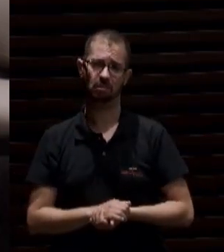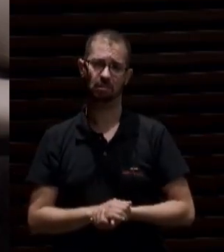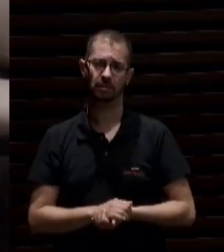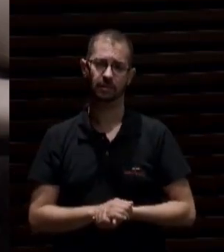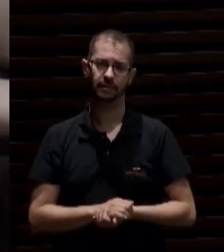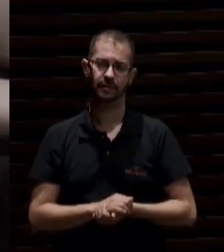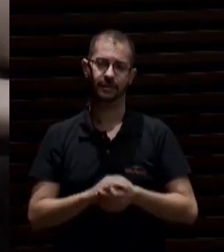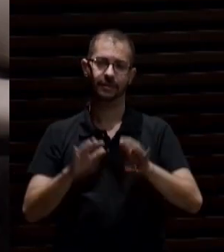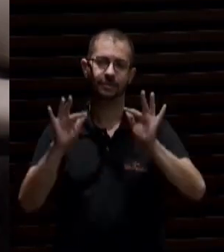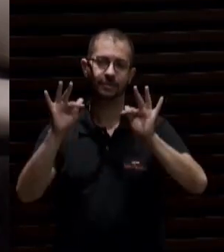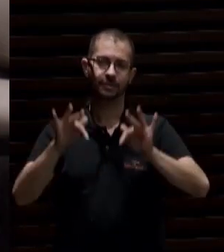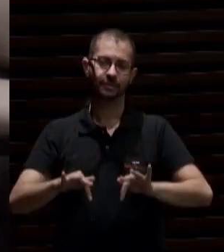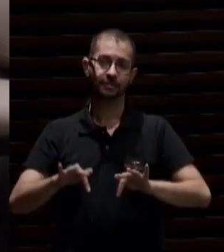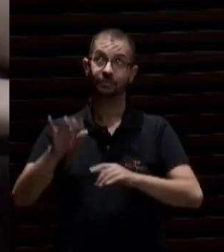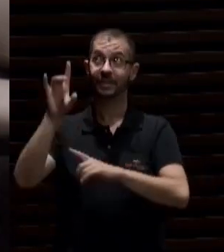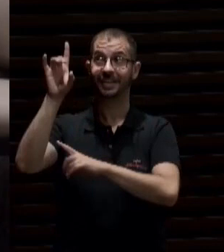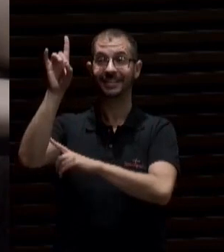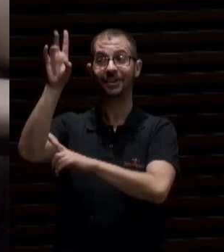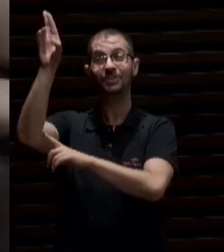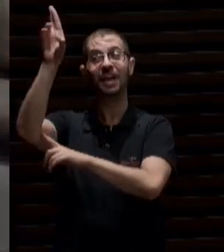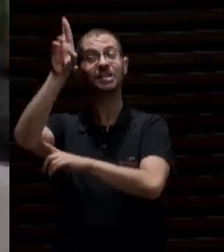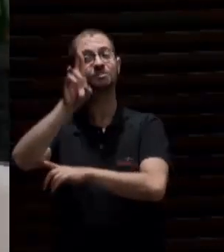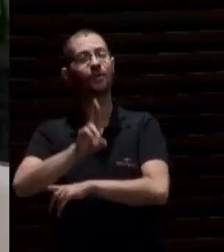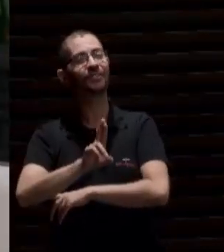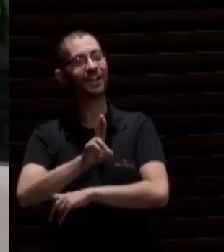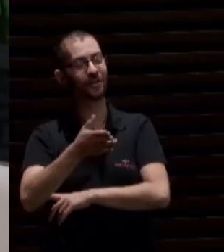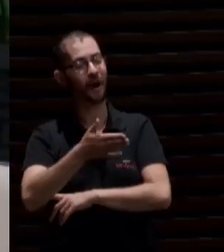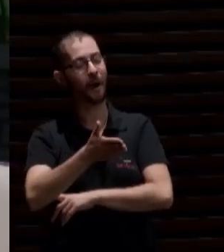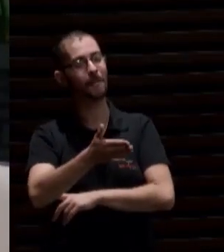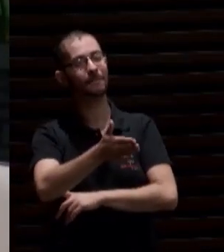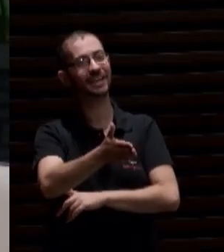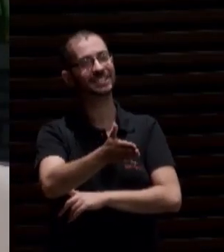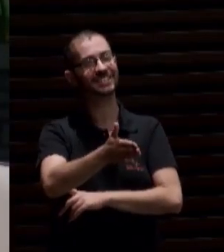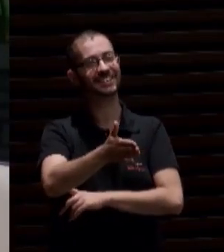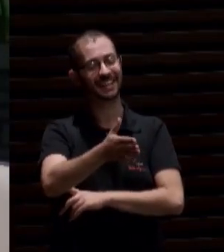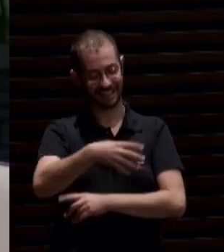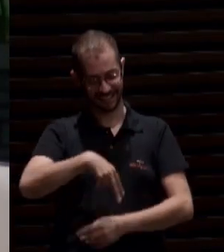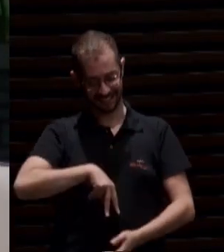Por fim, o Senhor falou ao peixe, e este vomitou a Jonas na terra.